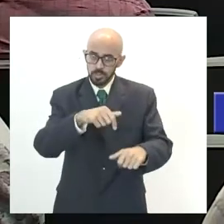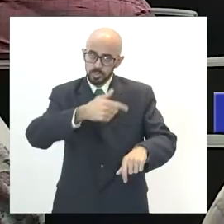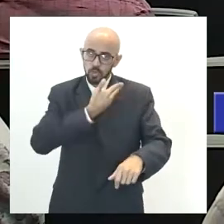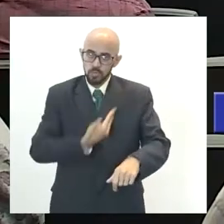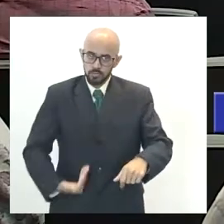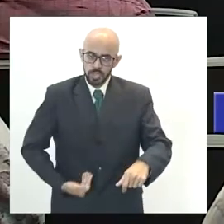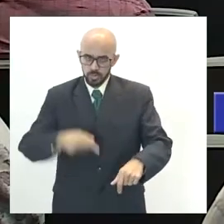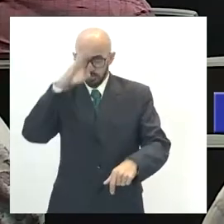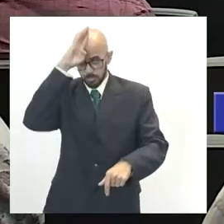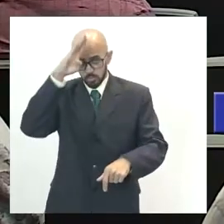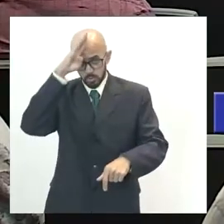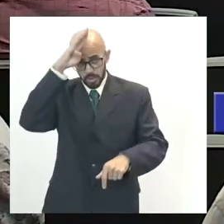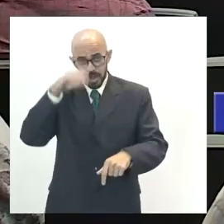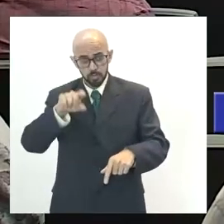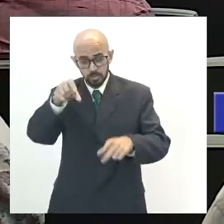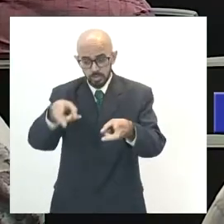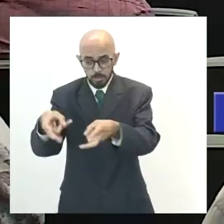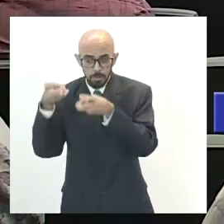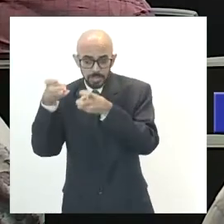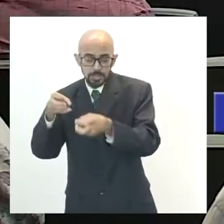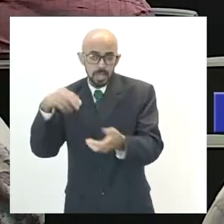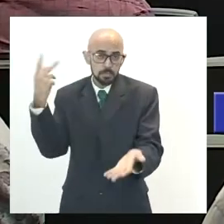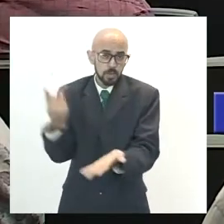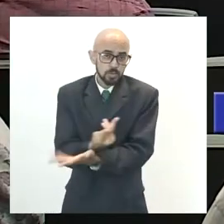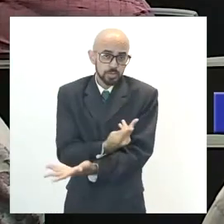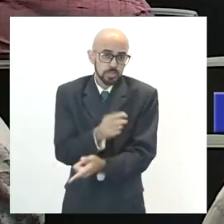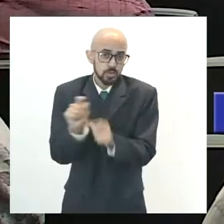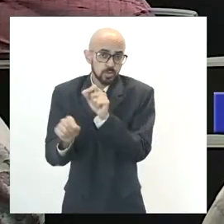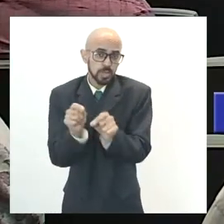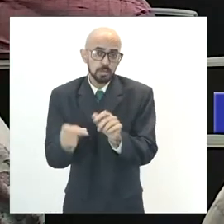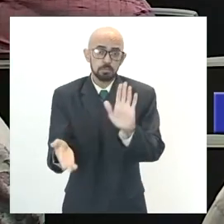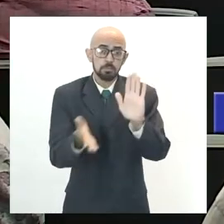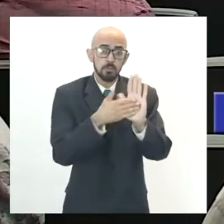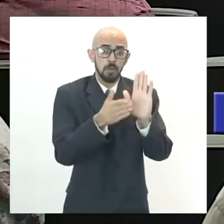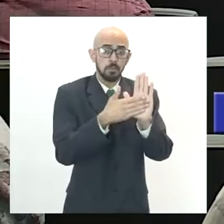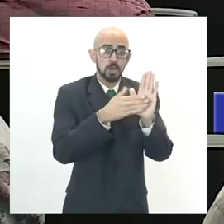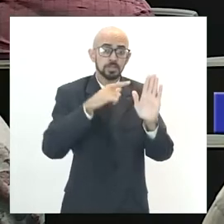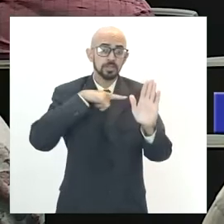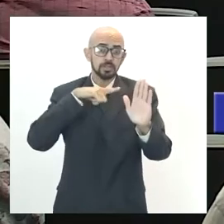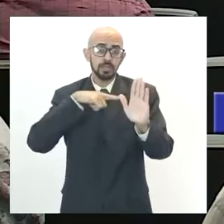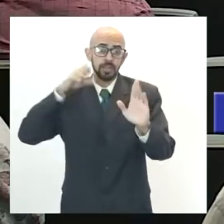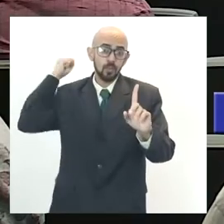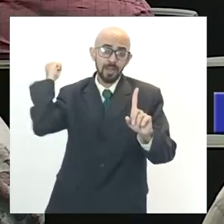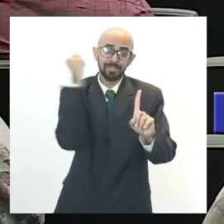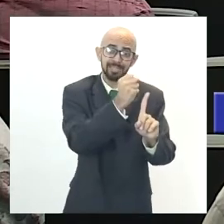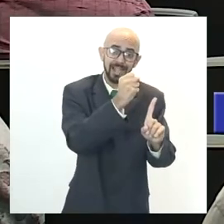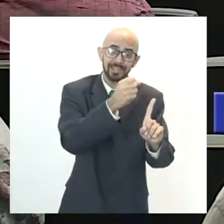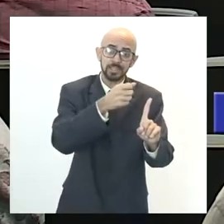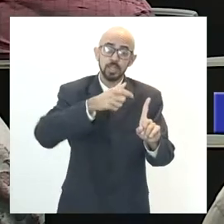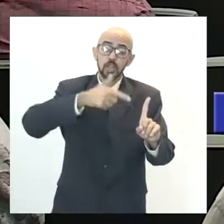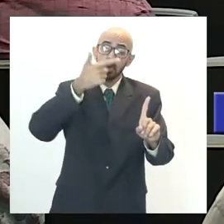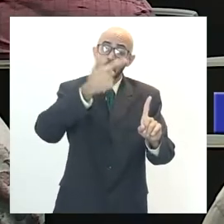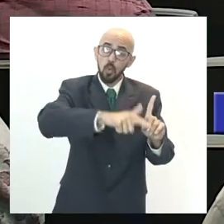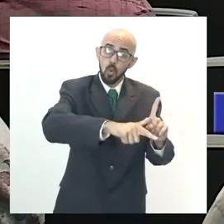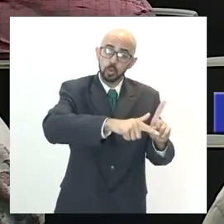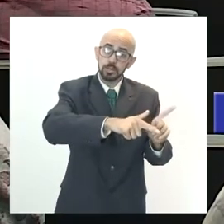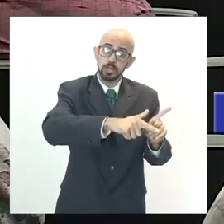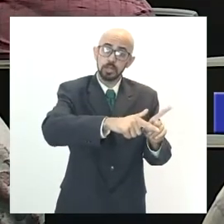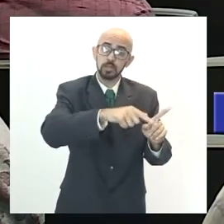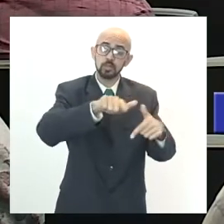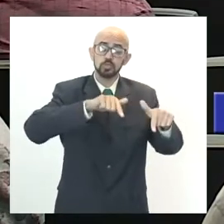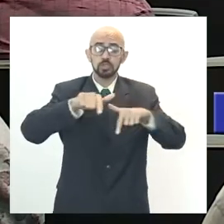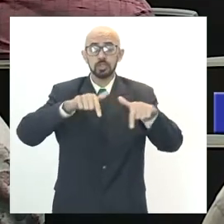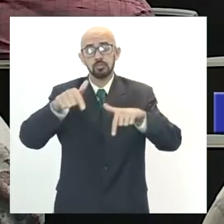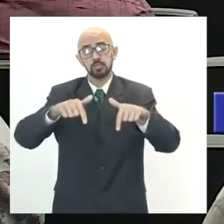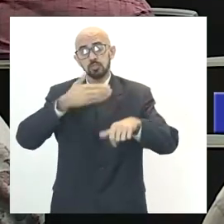a gente vem a surgir propostas que visam atacar o serviço público e desvalorizar o serviço